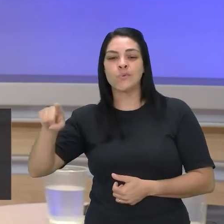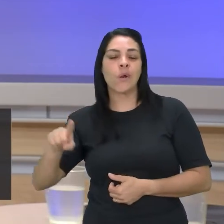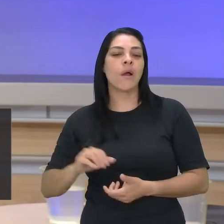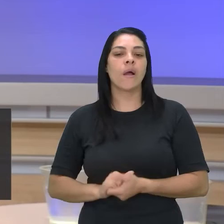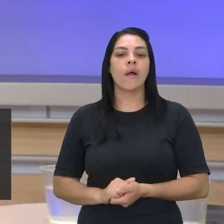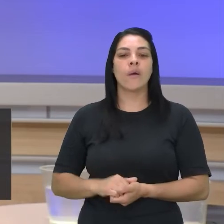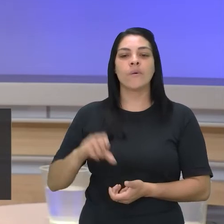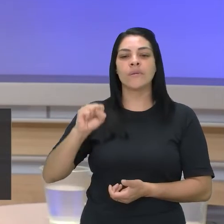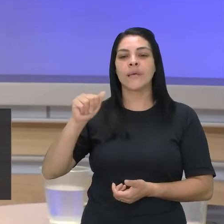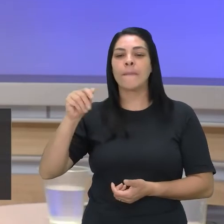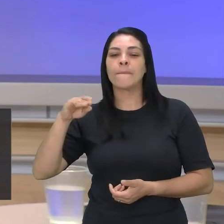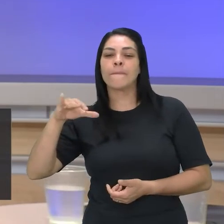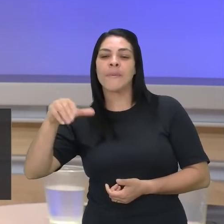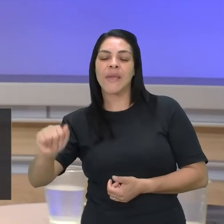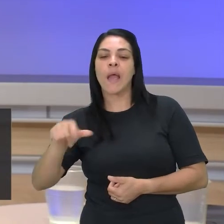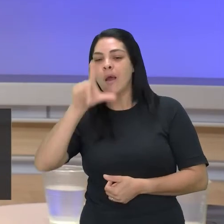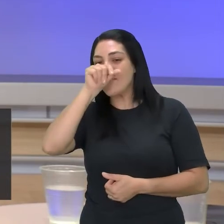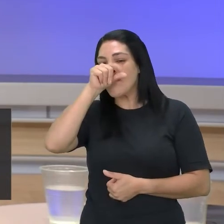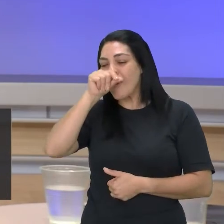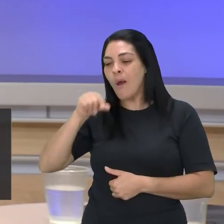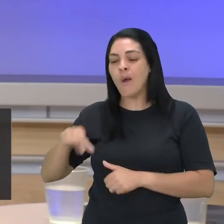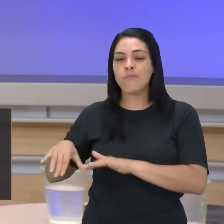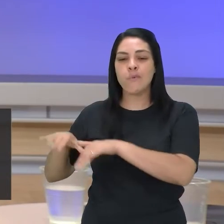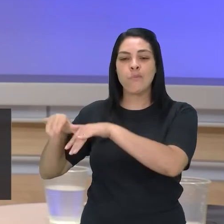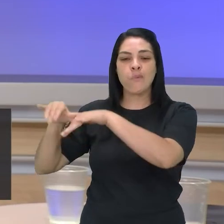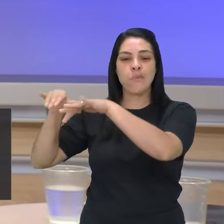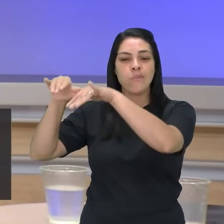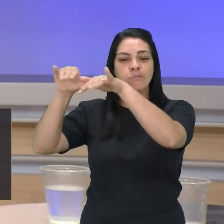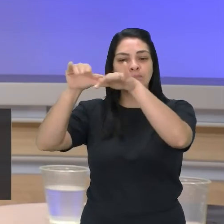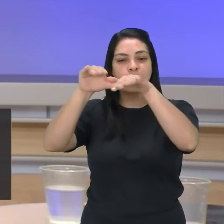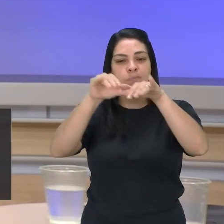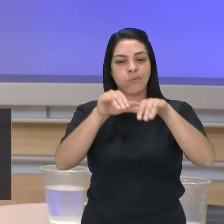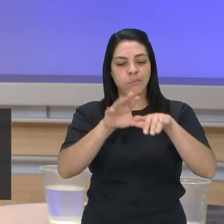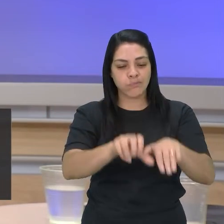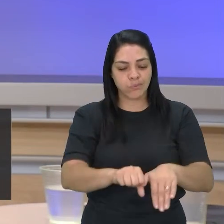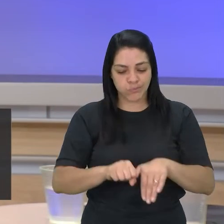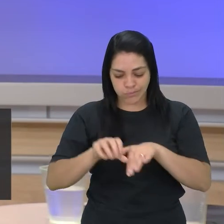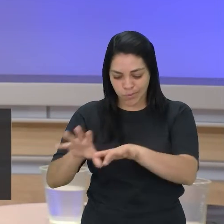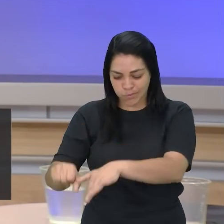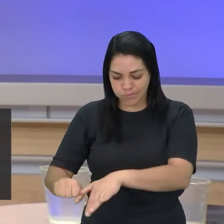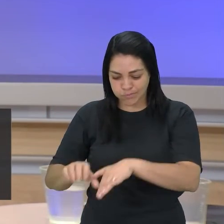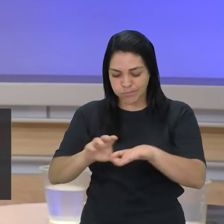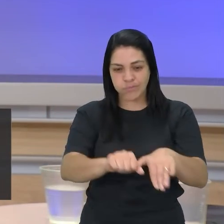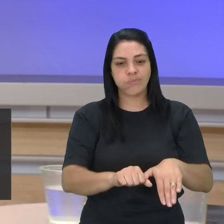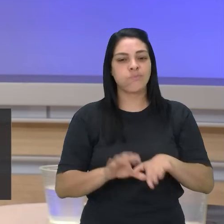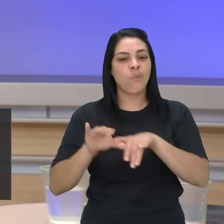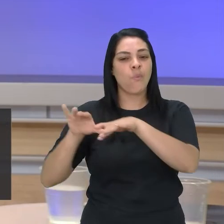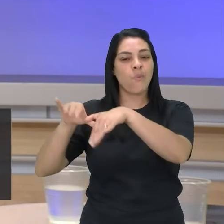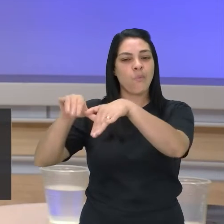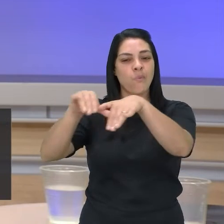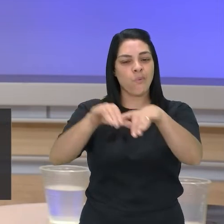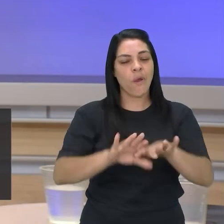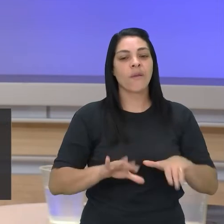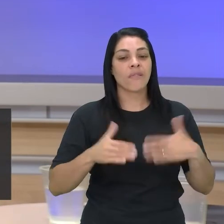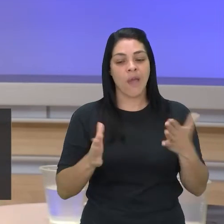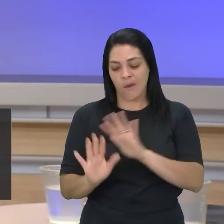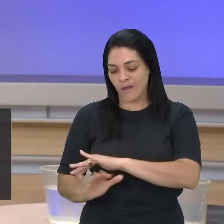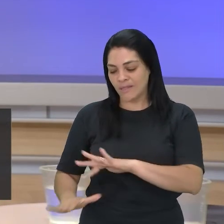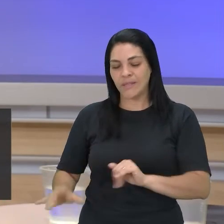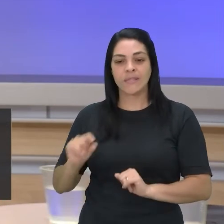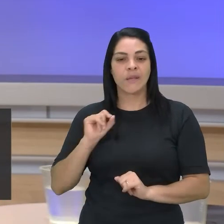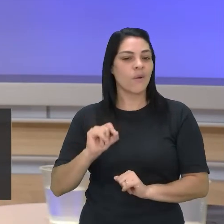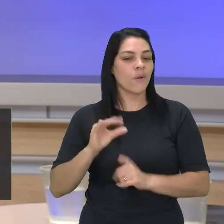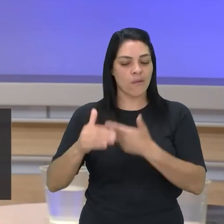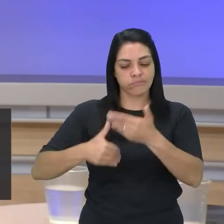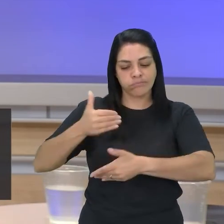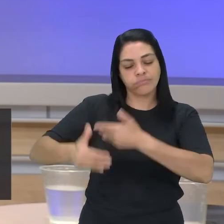sabiá, comer, né, as minhoquinhas, os insetinhos que vão ficando ali pelo solo. E aí as crianças, mais a